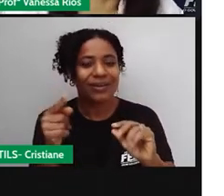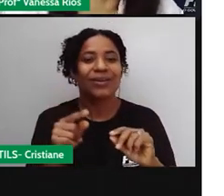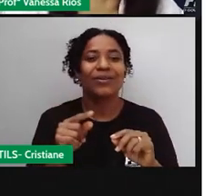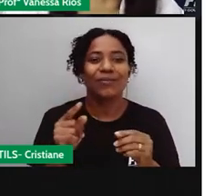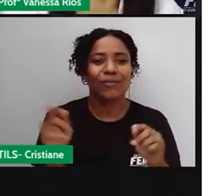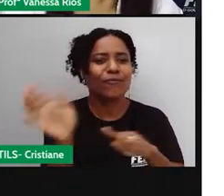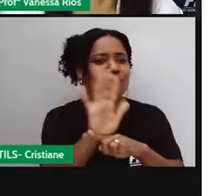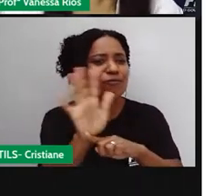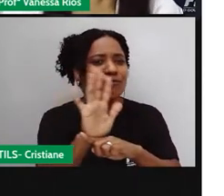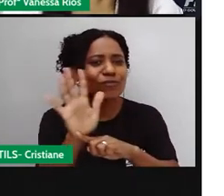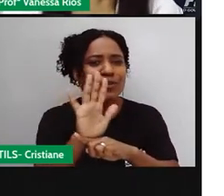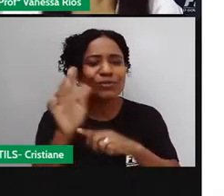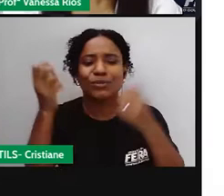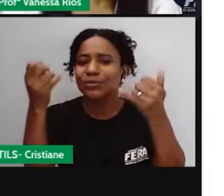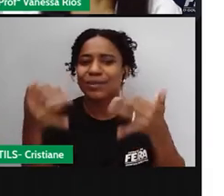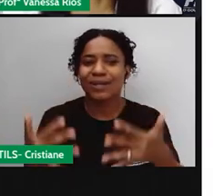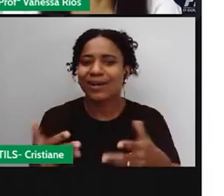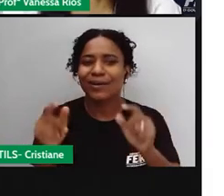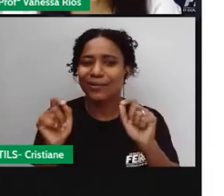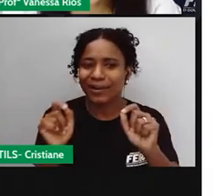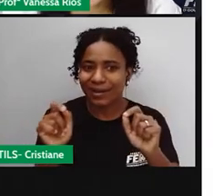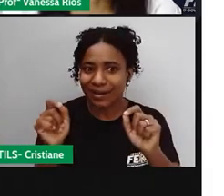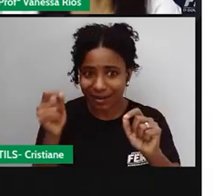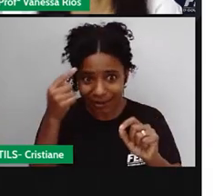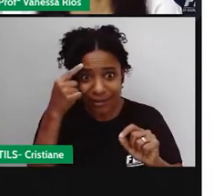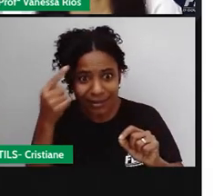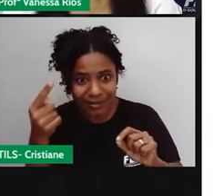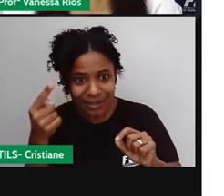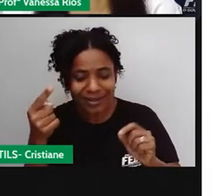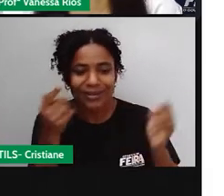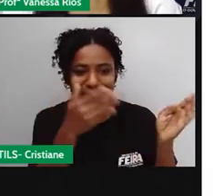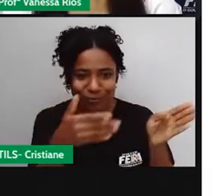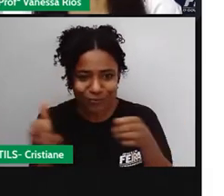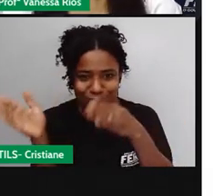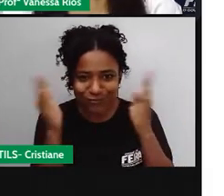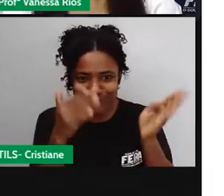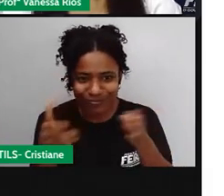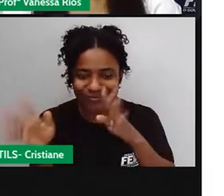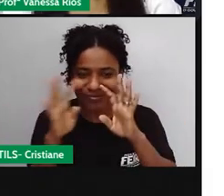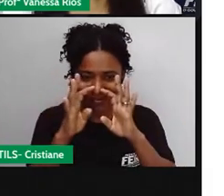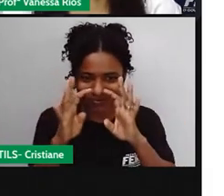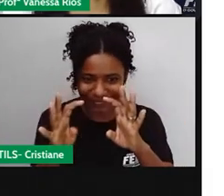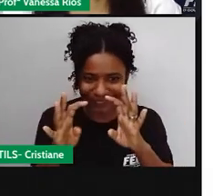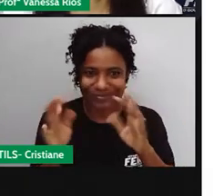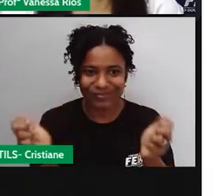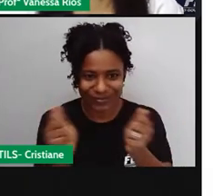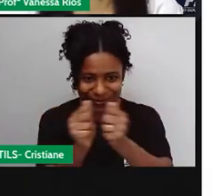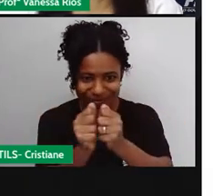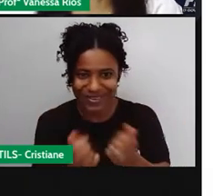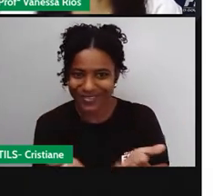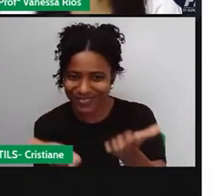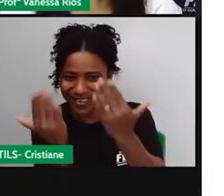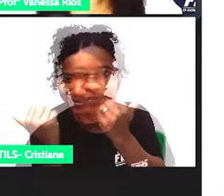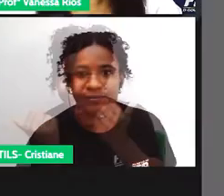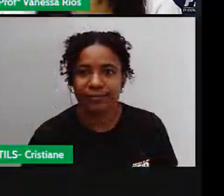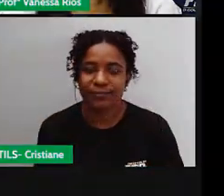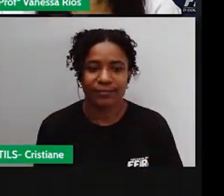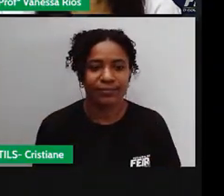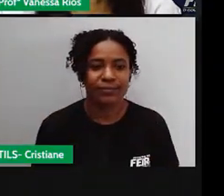o vídeo fala. Então, agora a gente vai assistir o vídeo que a Pro colocou lá como sugestão. Vamos lá?